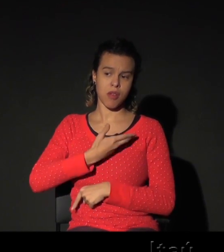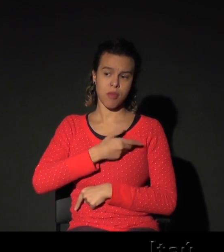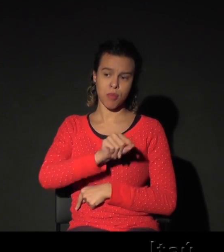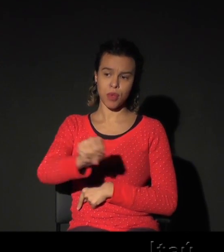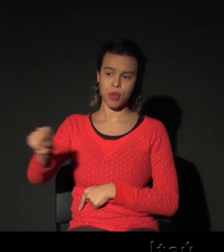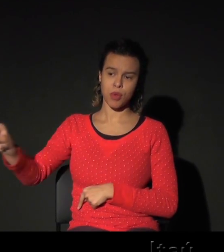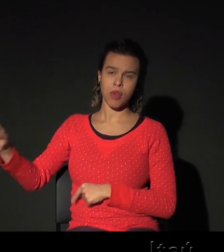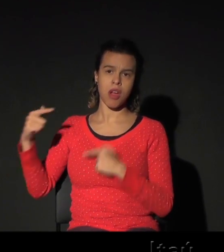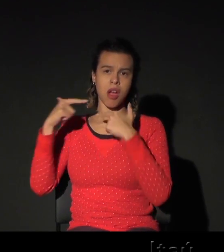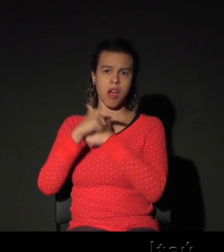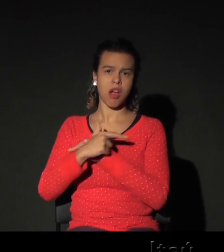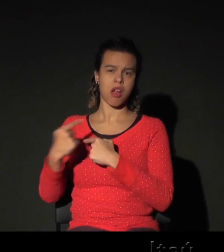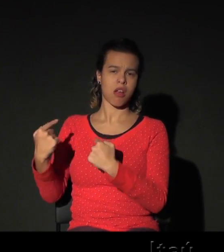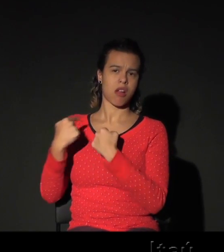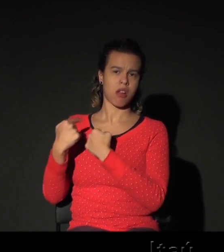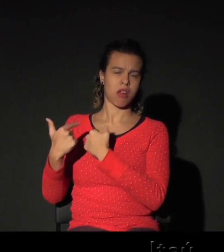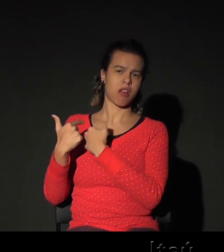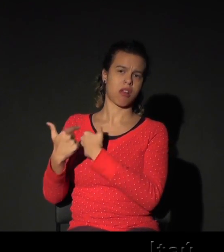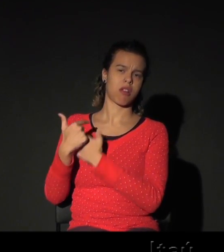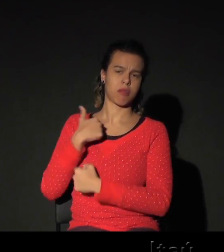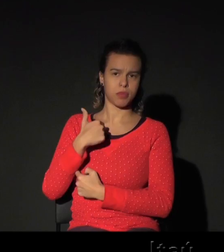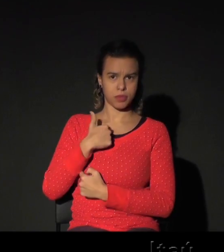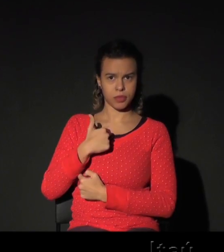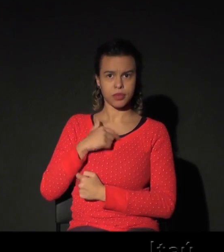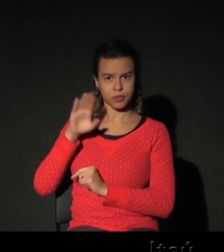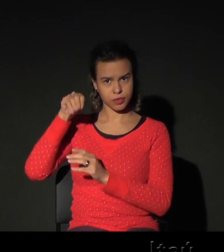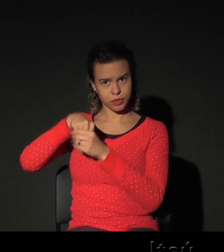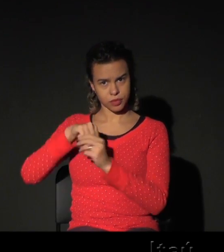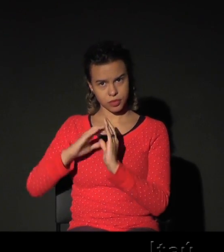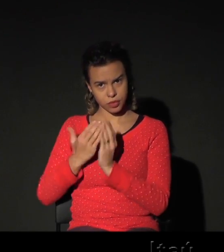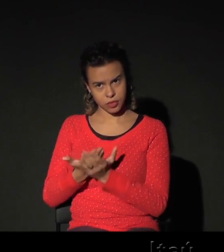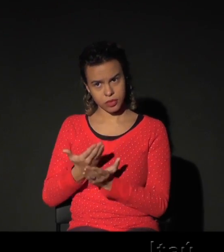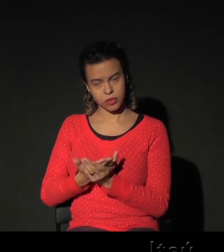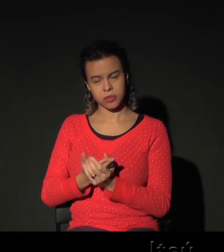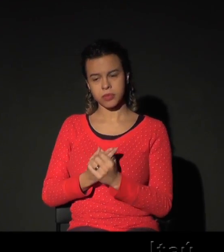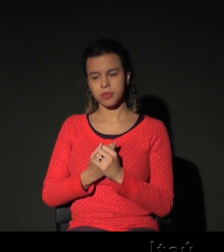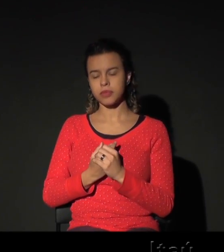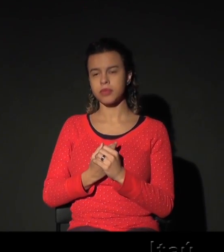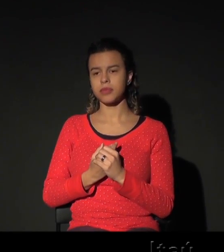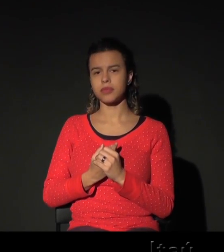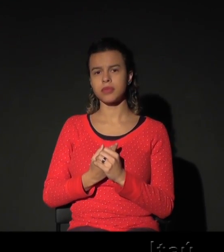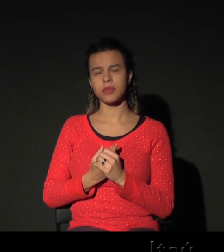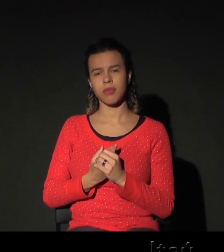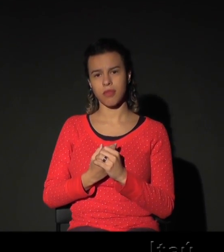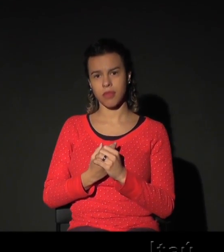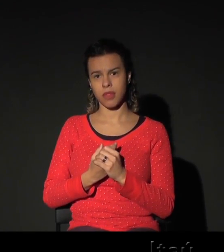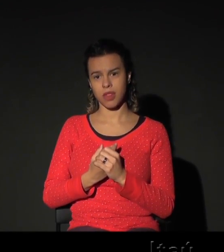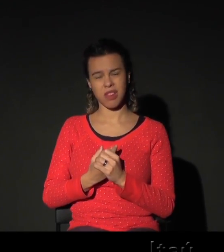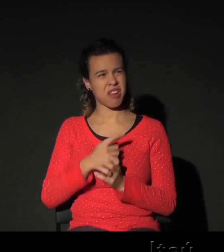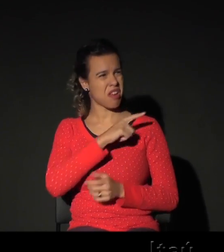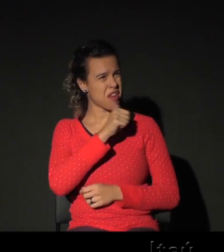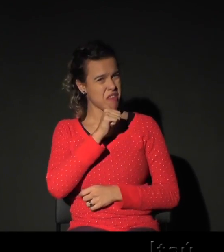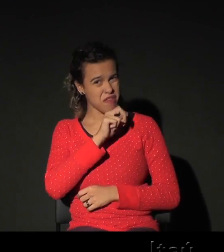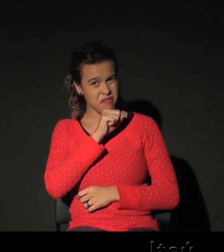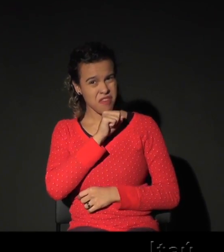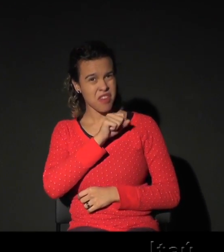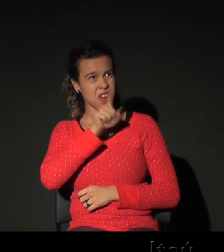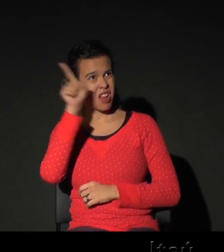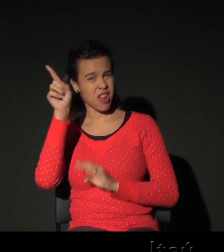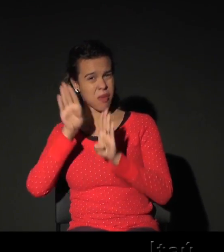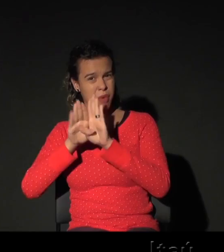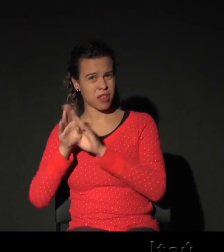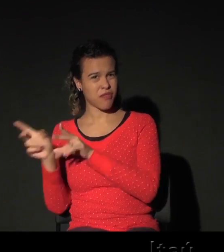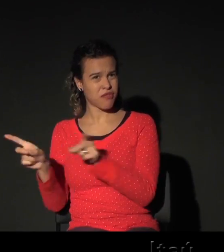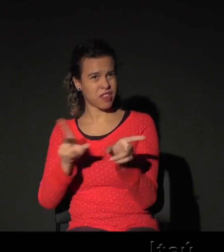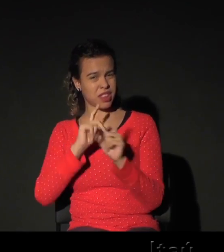coleguinhas Riam e debochavam de mim na escola dentro da escola vó a tua avó tá na porta da escola